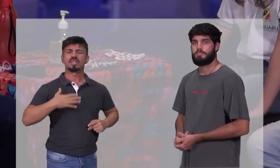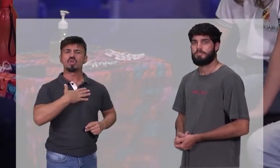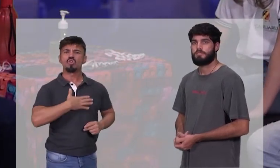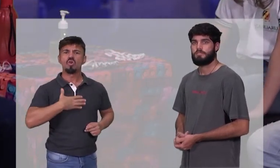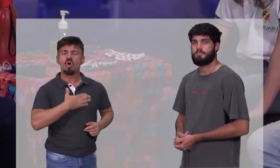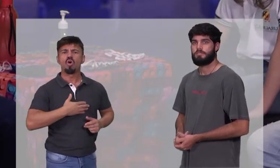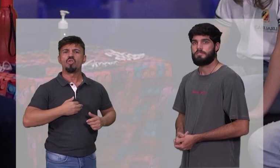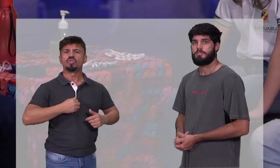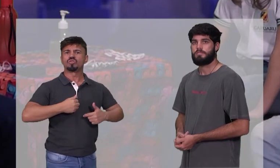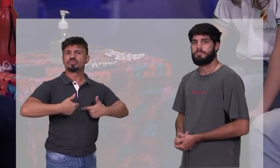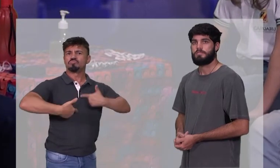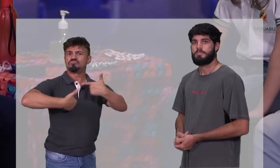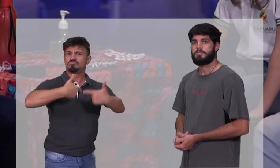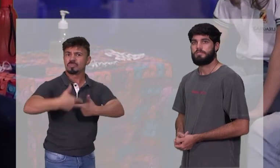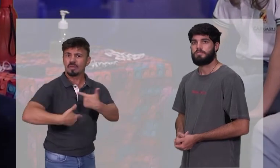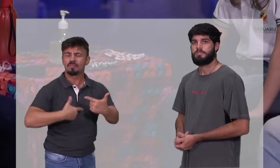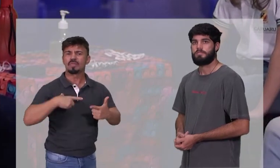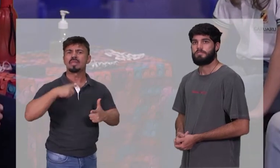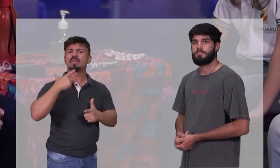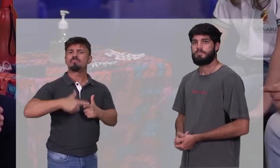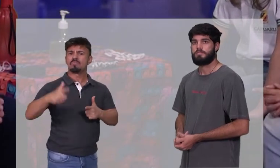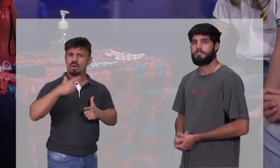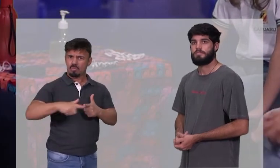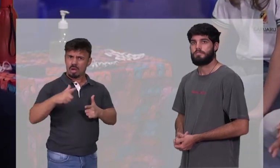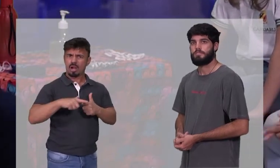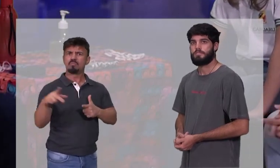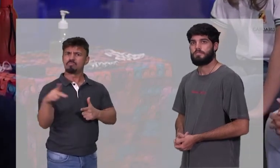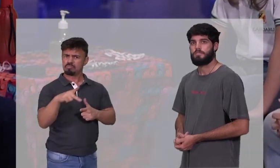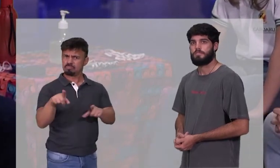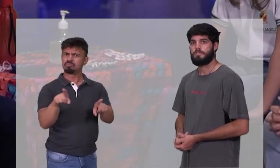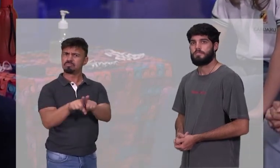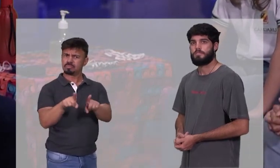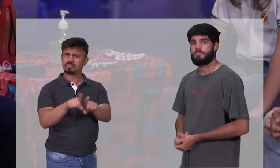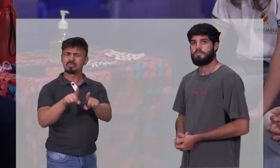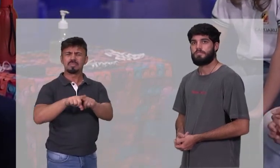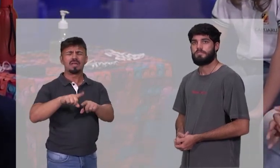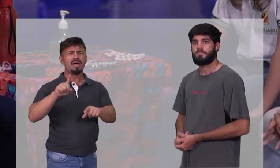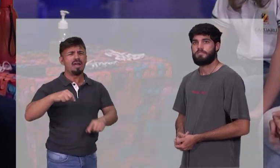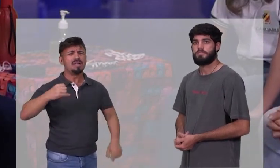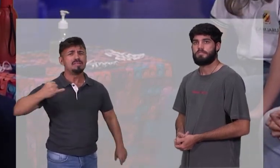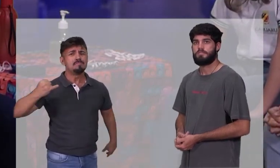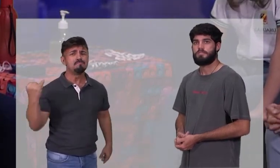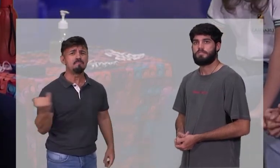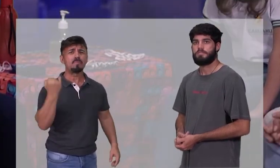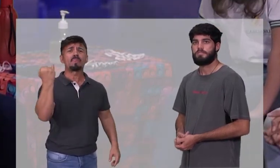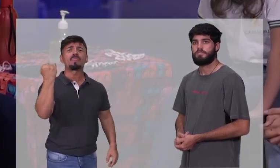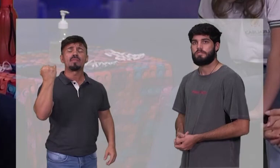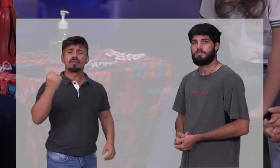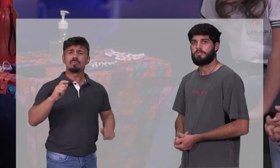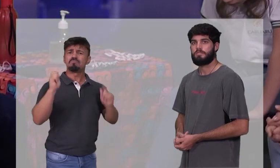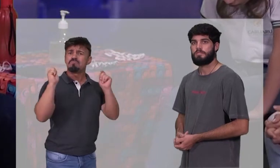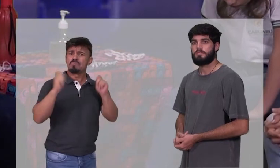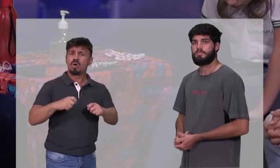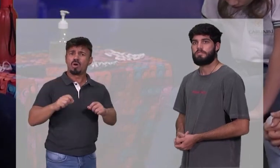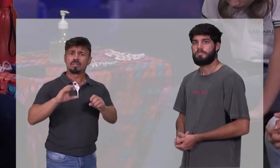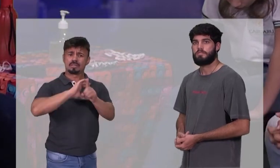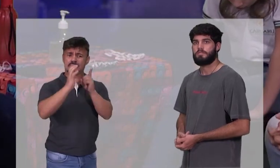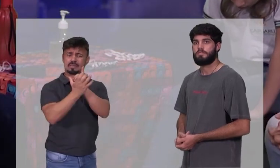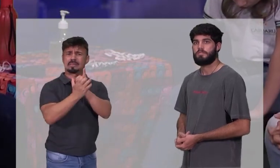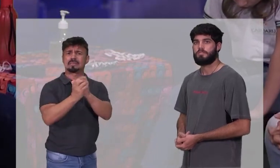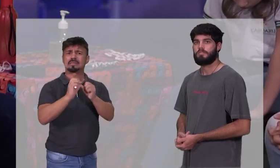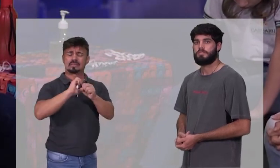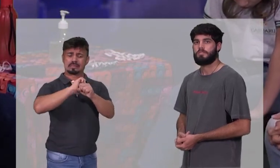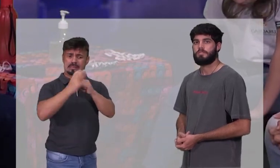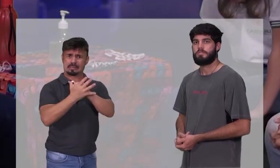gostos pessoais, que tem desafios, que tem problemas. Então é super importante, gente, super importante. A gente sabe que quando essa pandemia